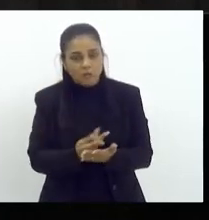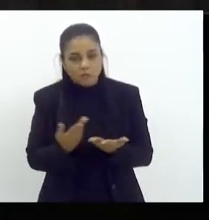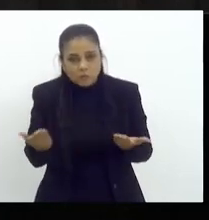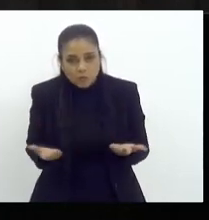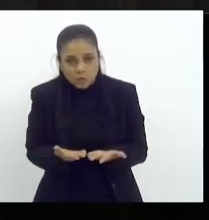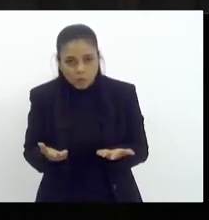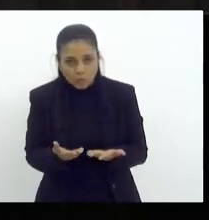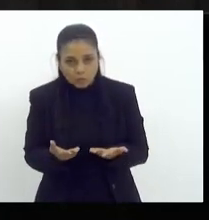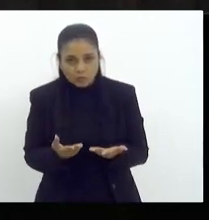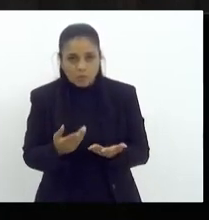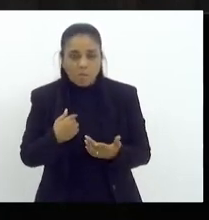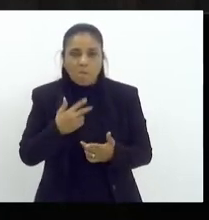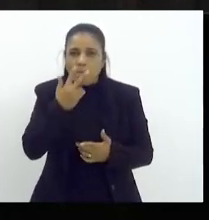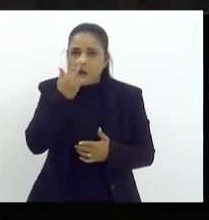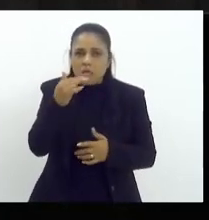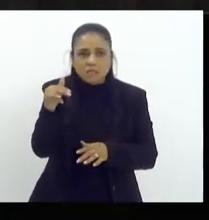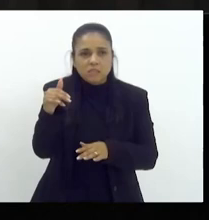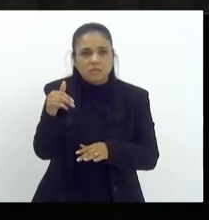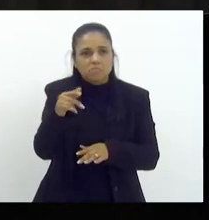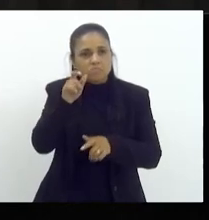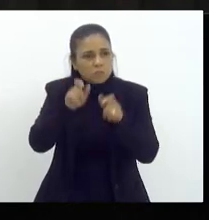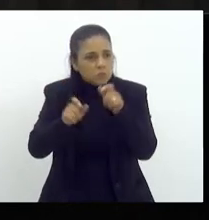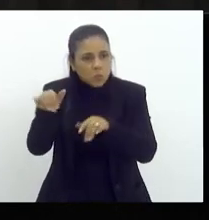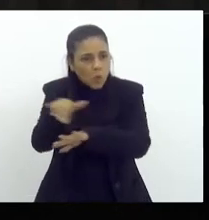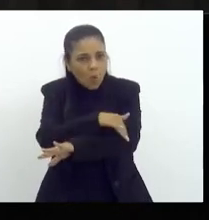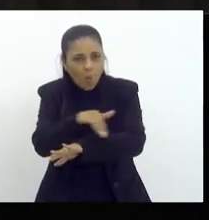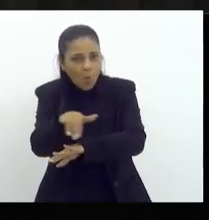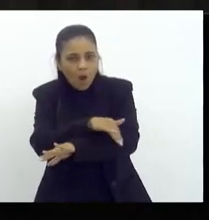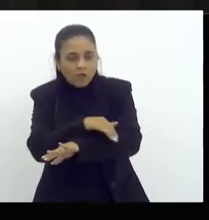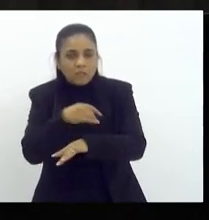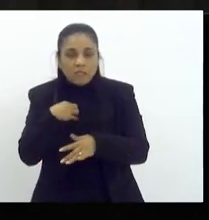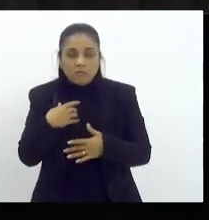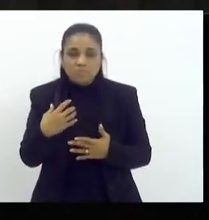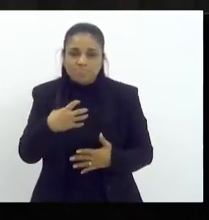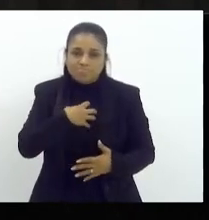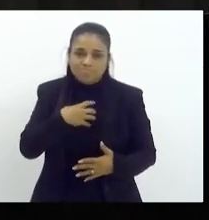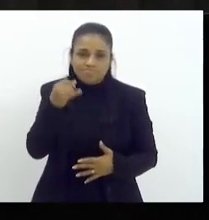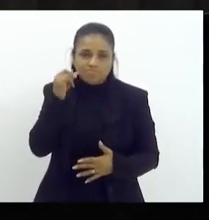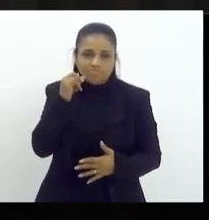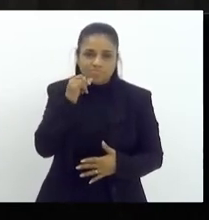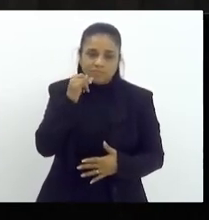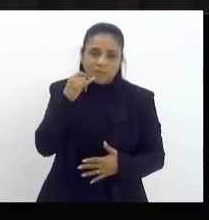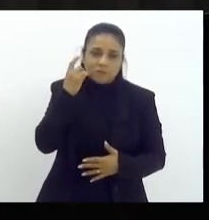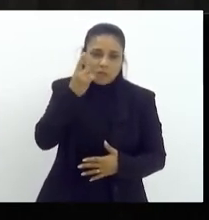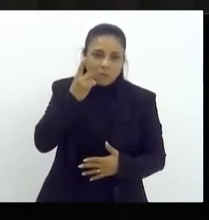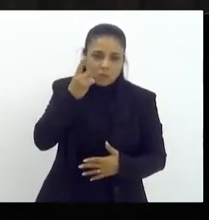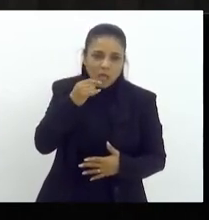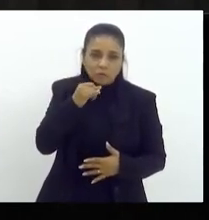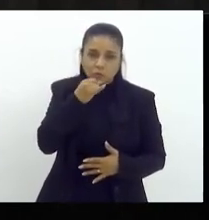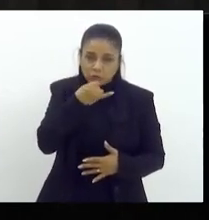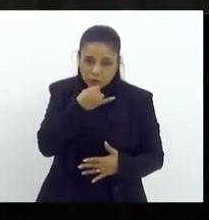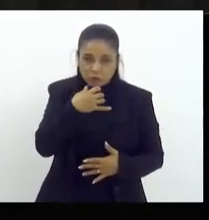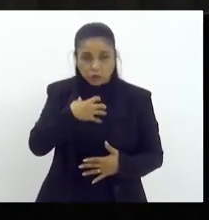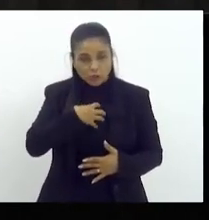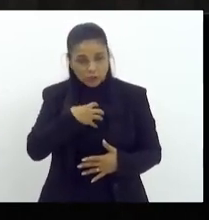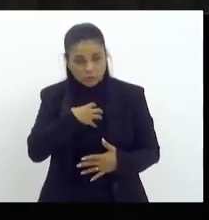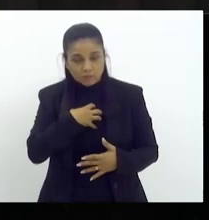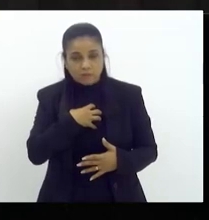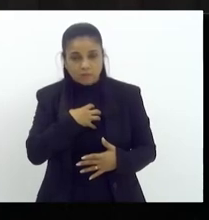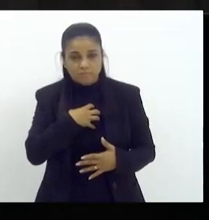parece que não andam na rua eu fico entristecida de ver os deputados e os deputados aqui com o salário que tem